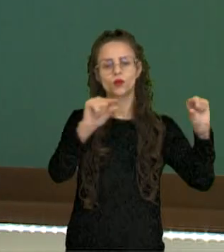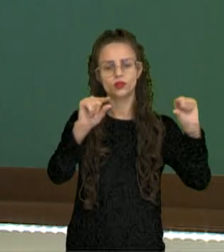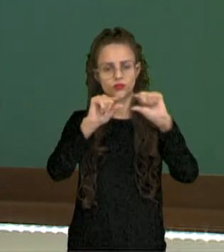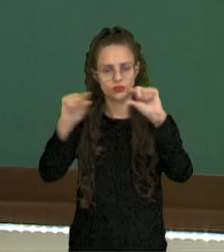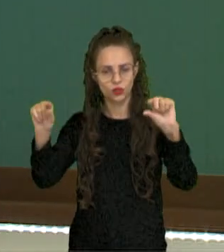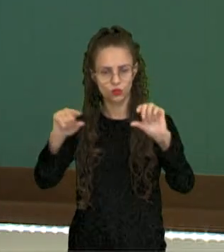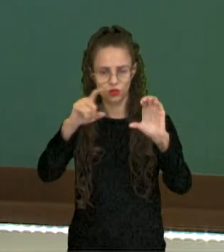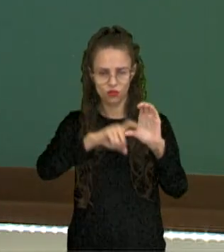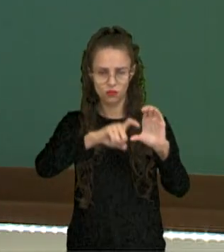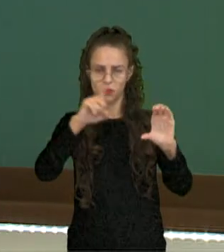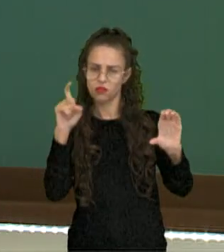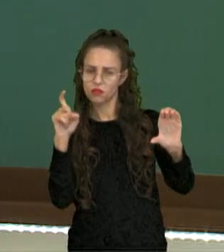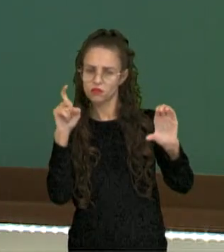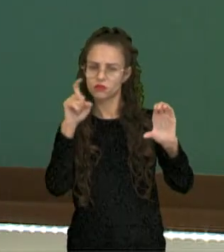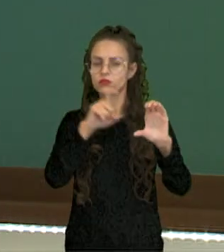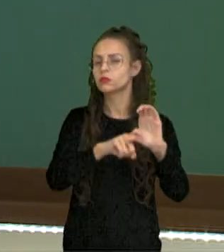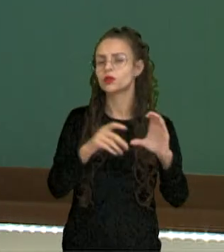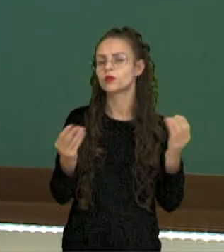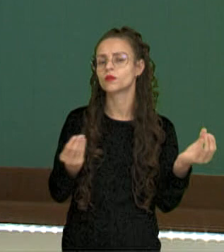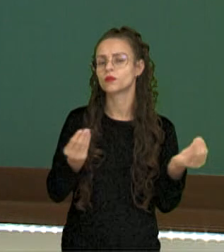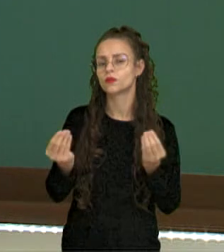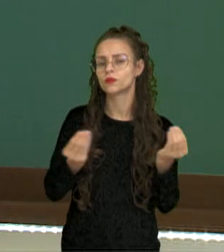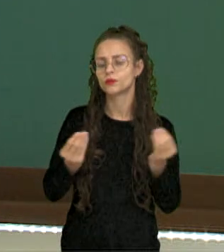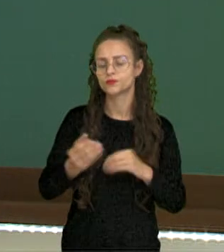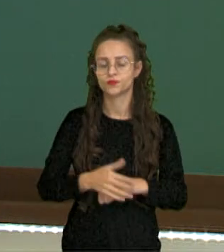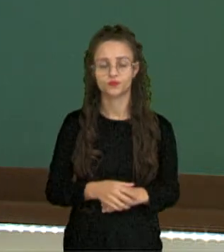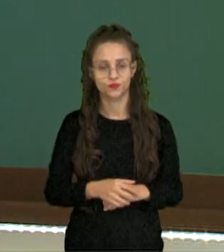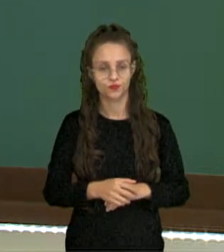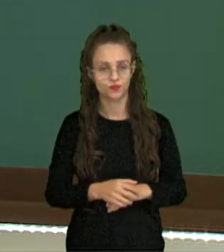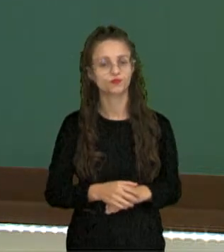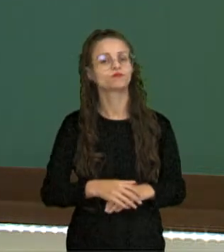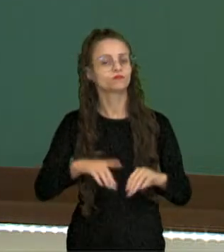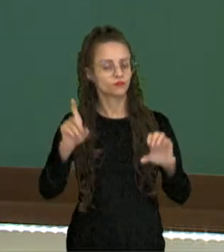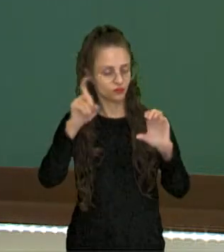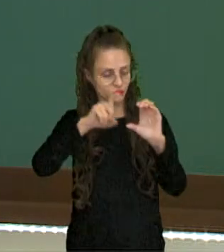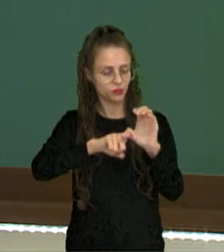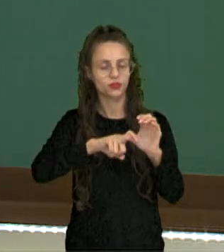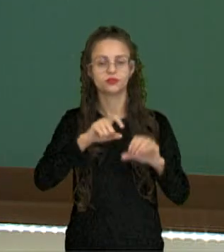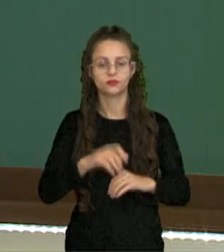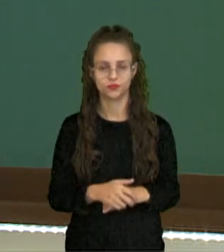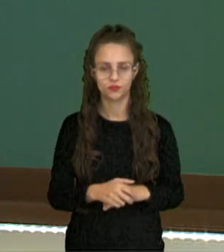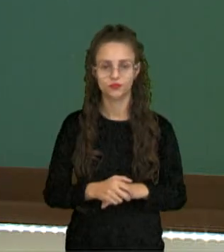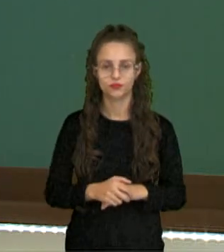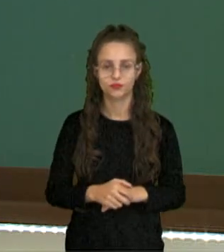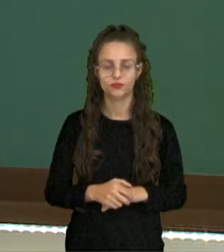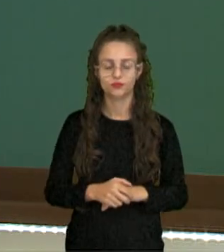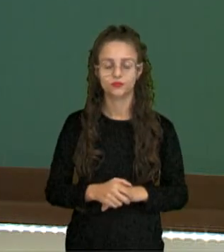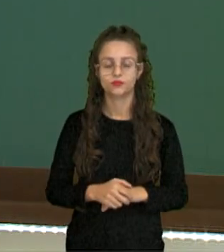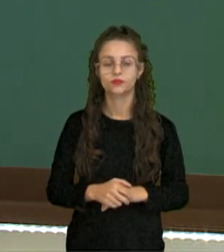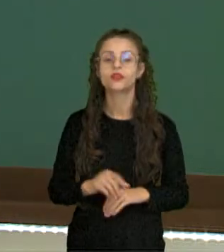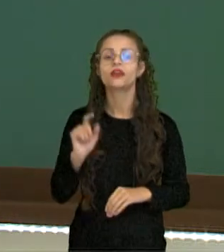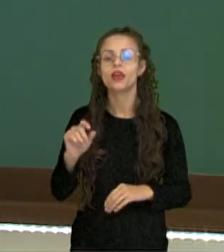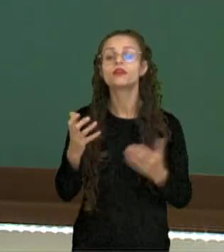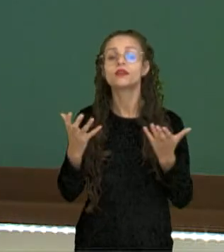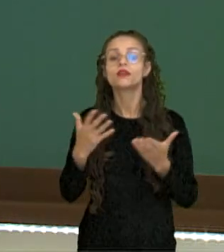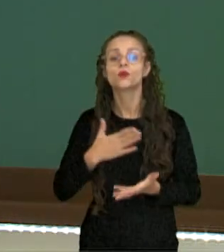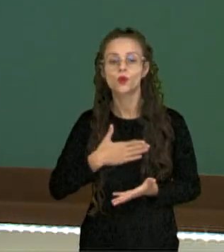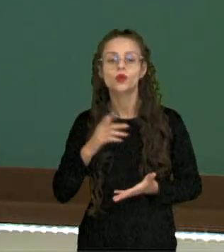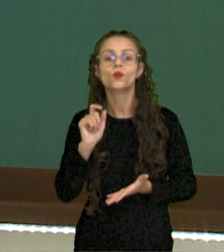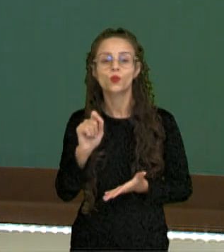estão independentes ou dependem uma da outra para existir? Dependem. Gostariam. Quem